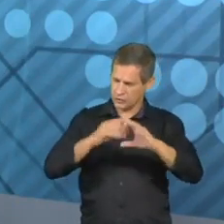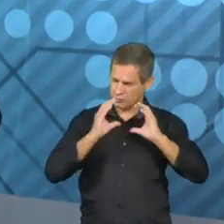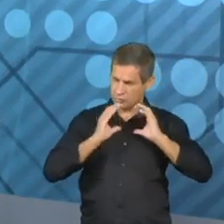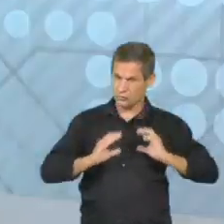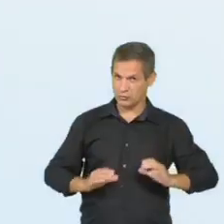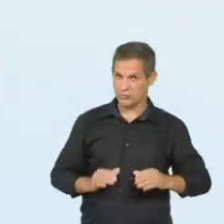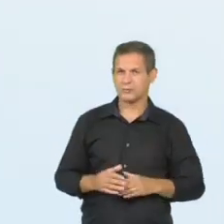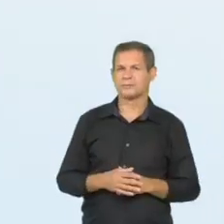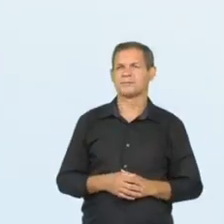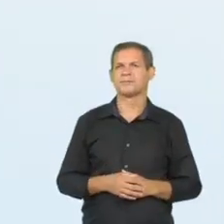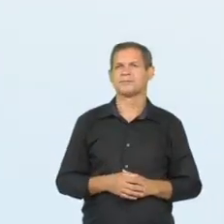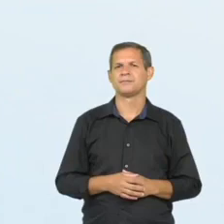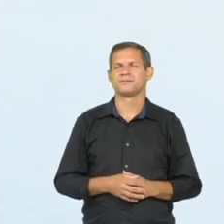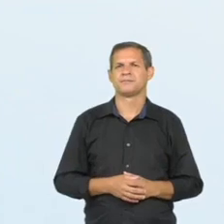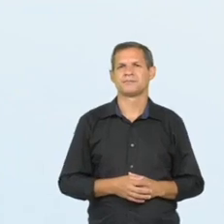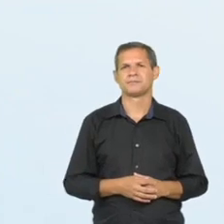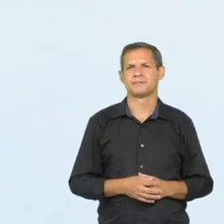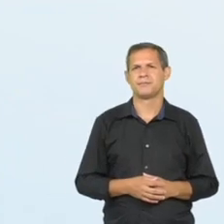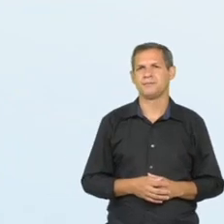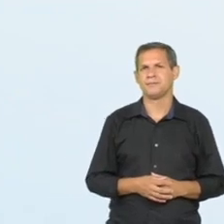comportamento.